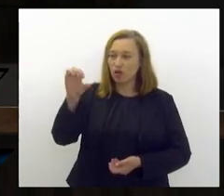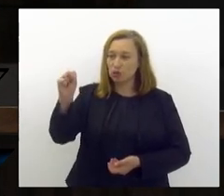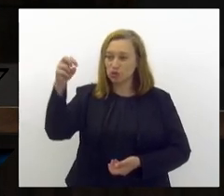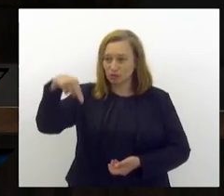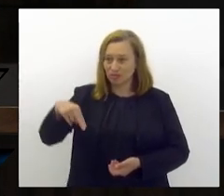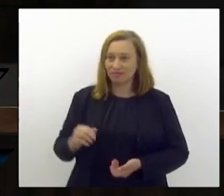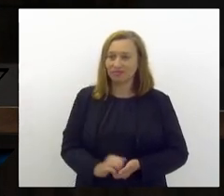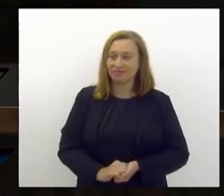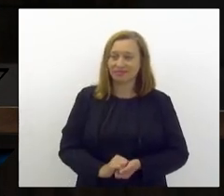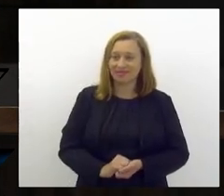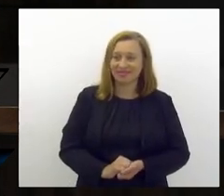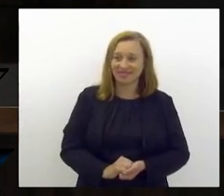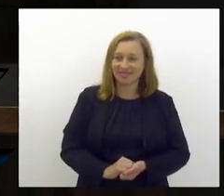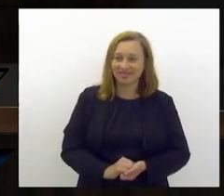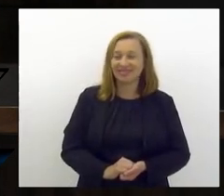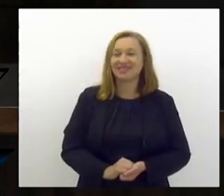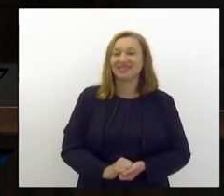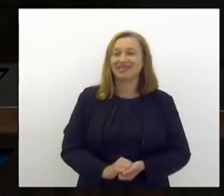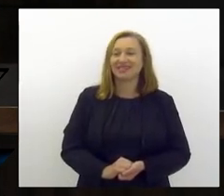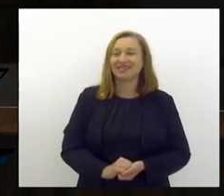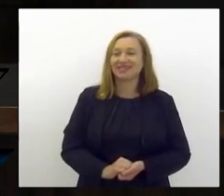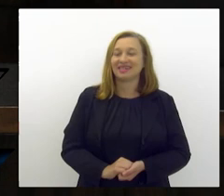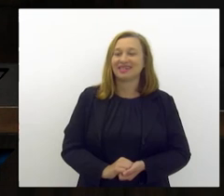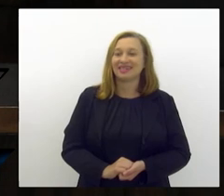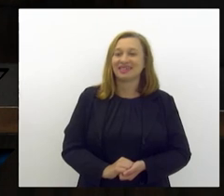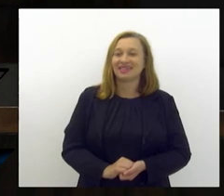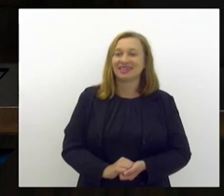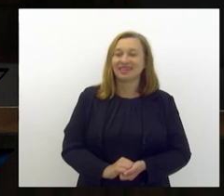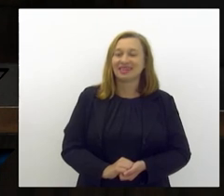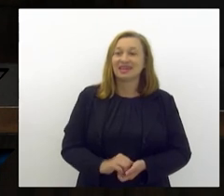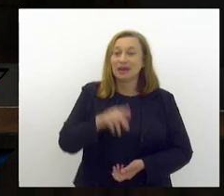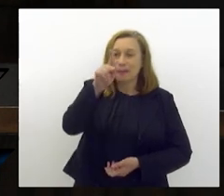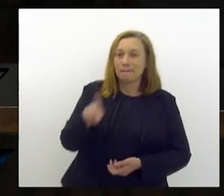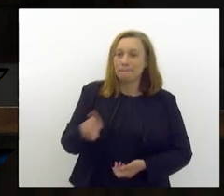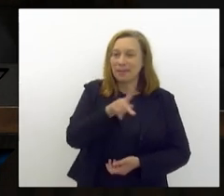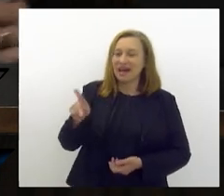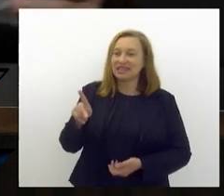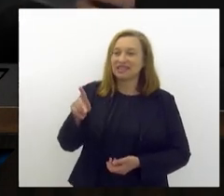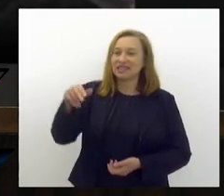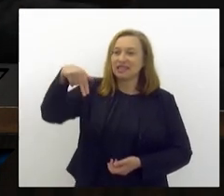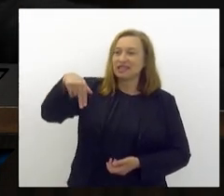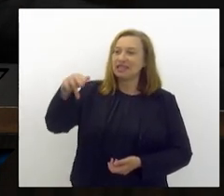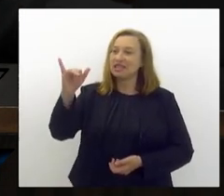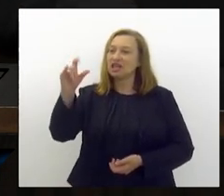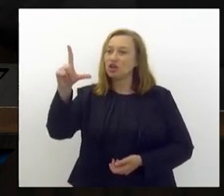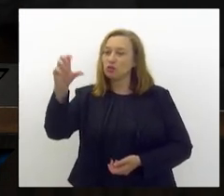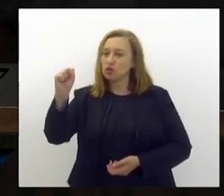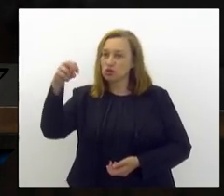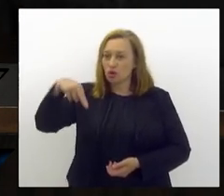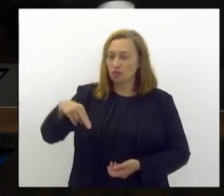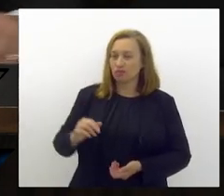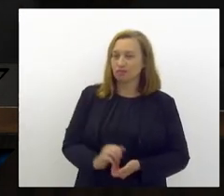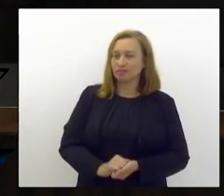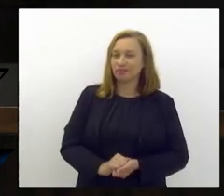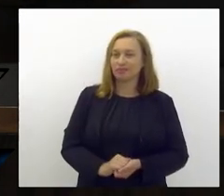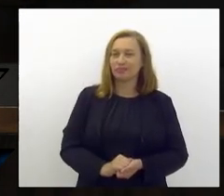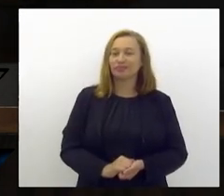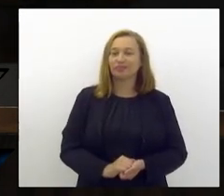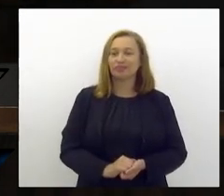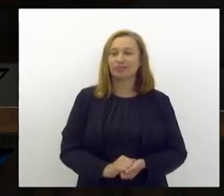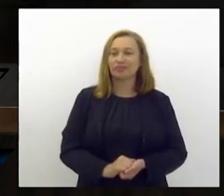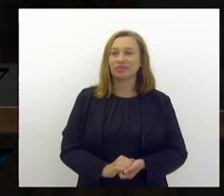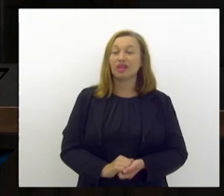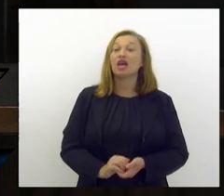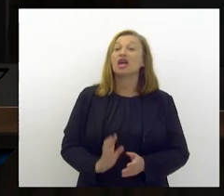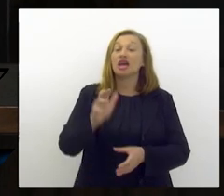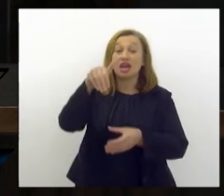Vieira, Edson Ricardo Santana e Padre Nilson José dos Santos.